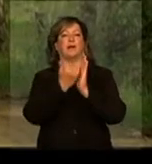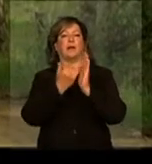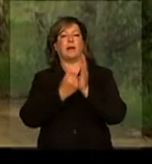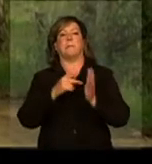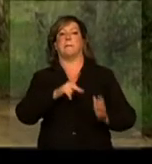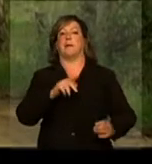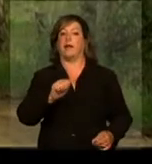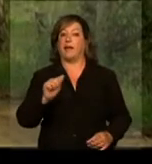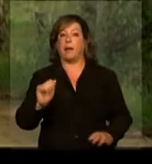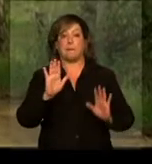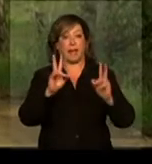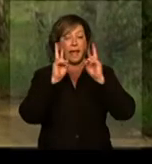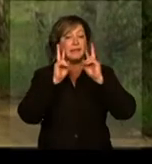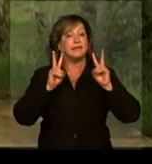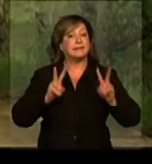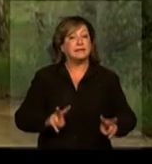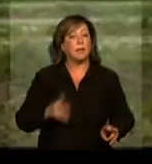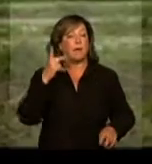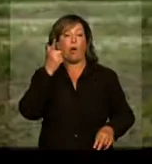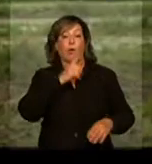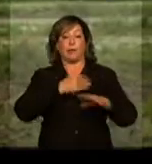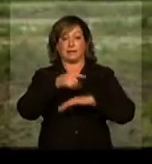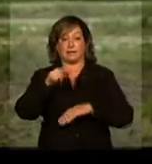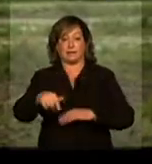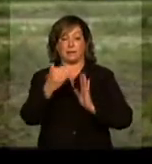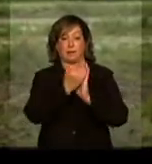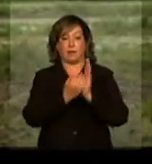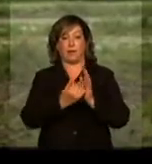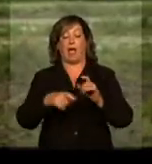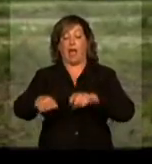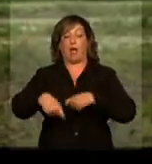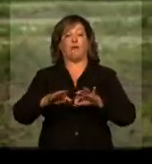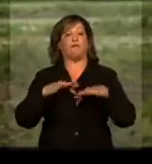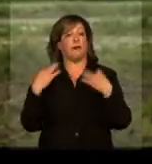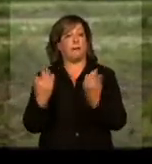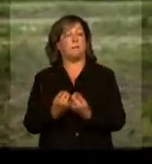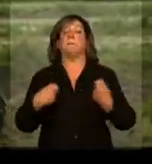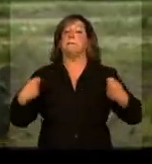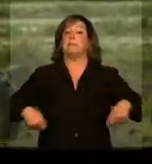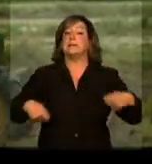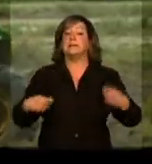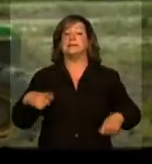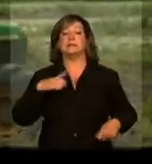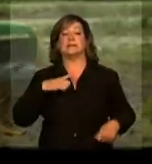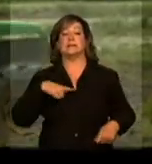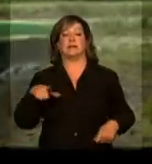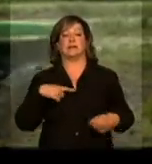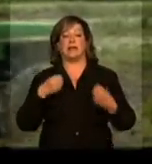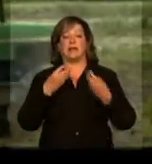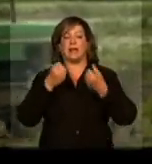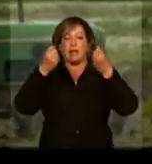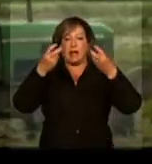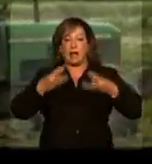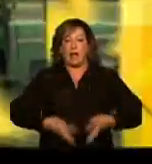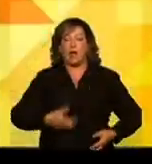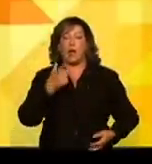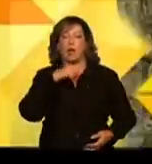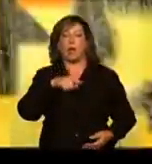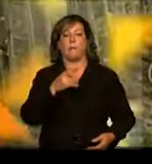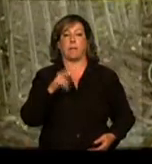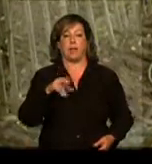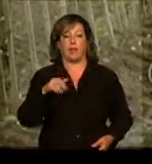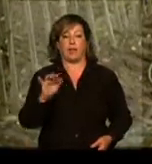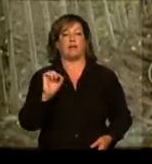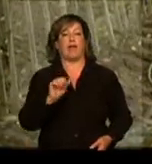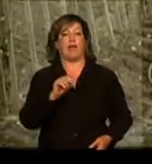Alimentos. Mas atenção, para ter acesso ao programa, o agricultor familiar deve possuir a Declaração de Aptidão ao PRONAF, a